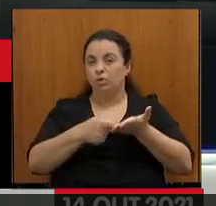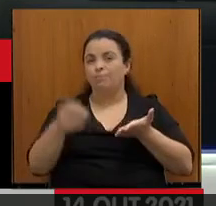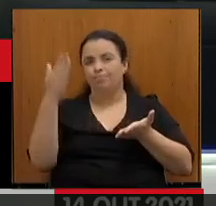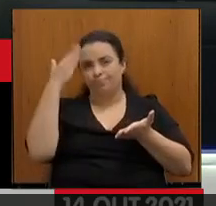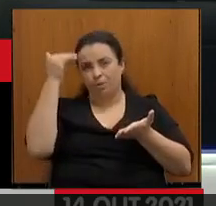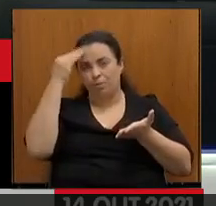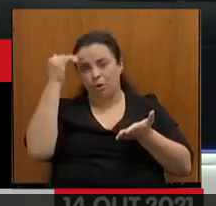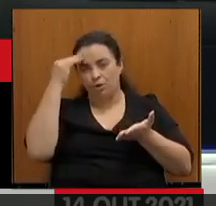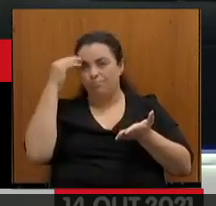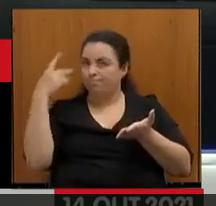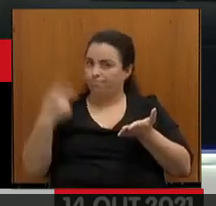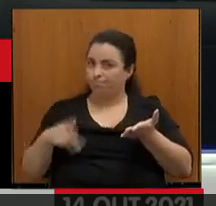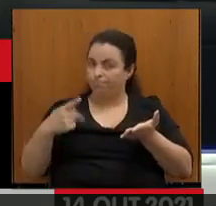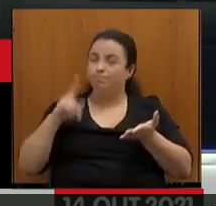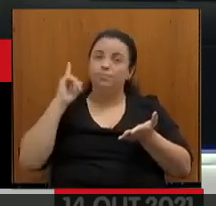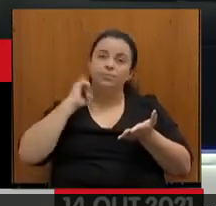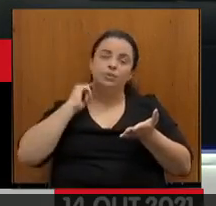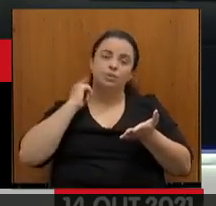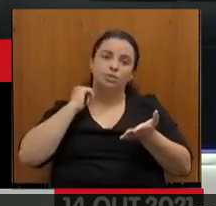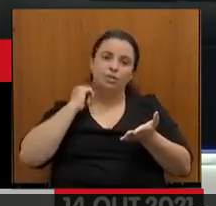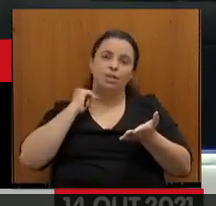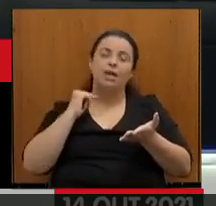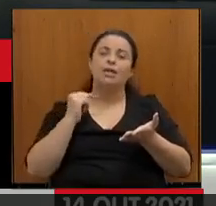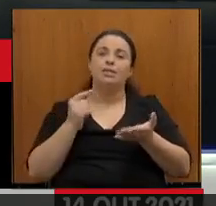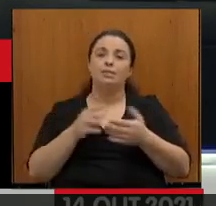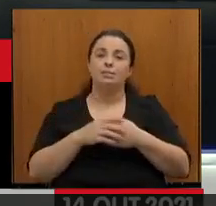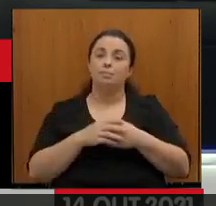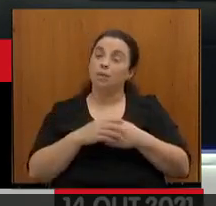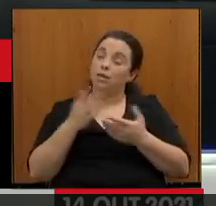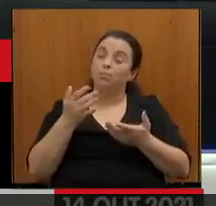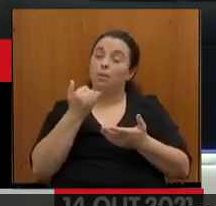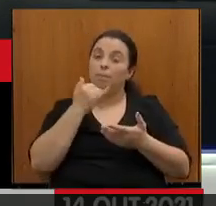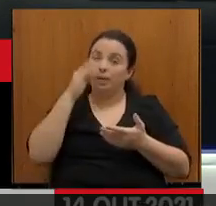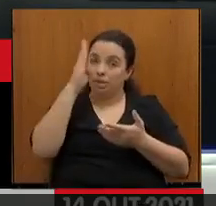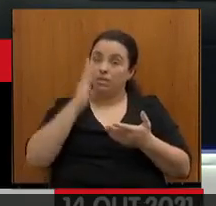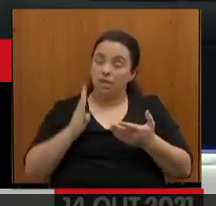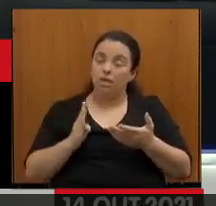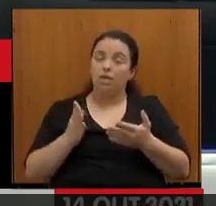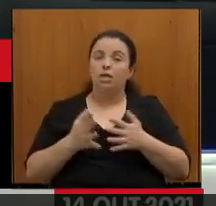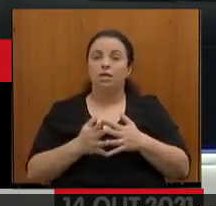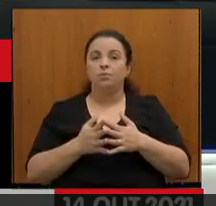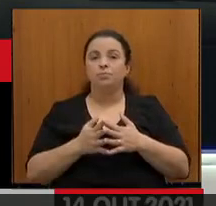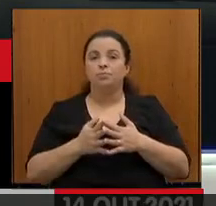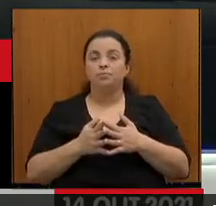importante mineira, importante brasileira, para